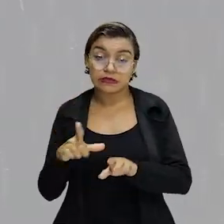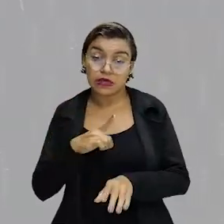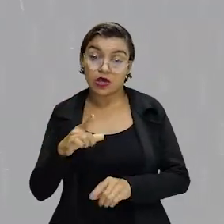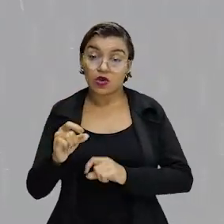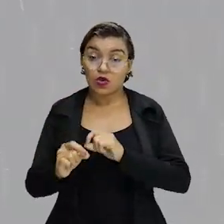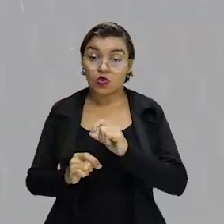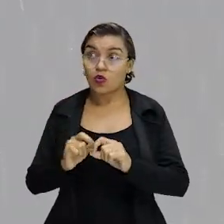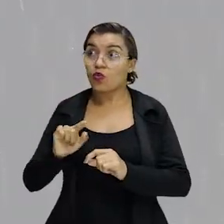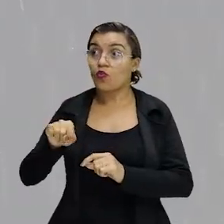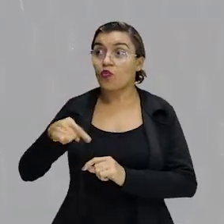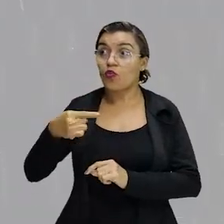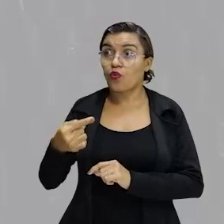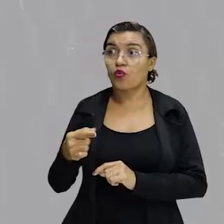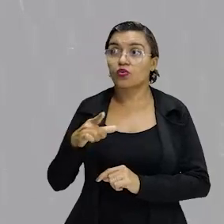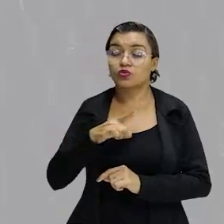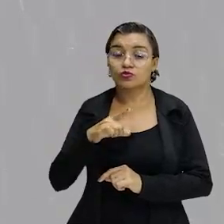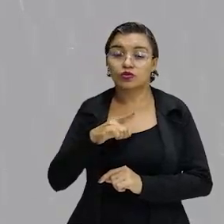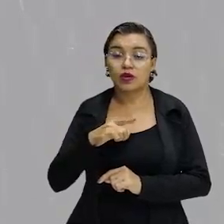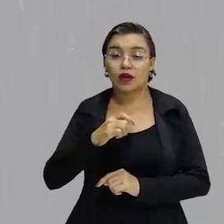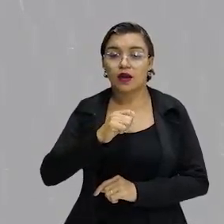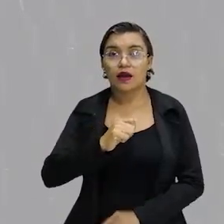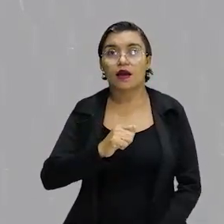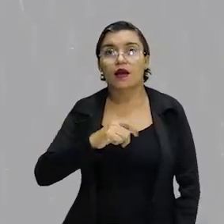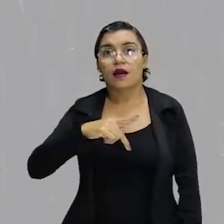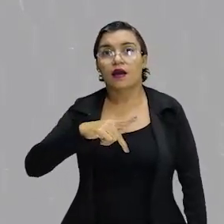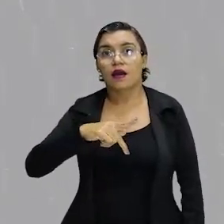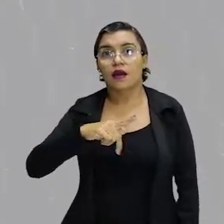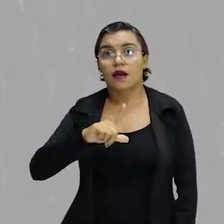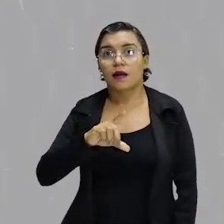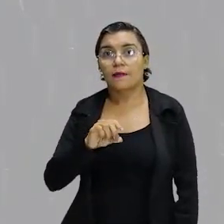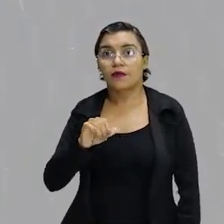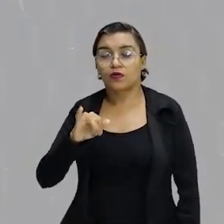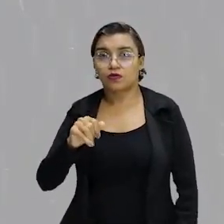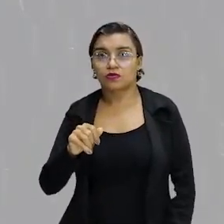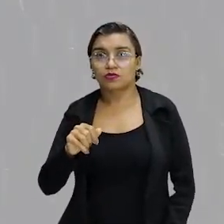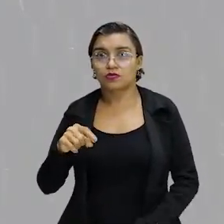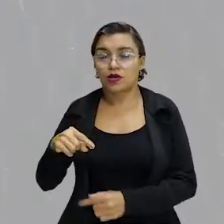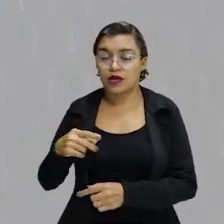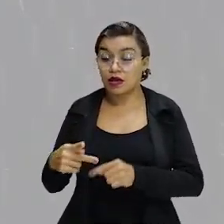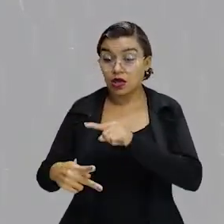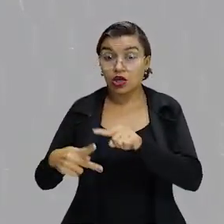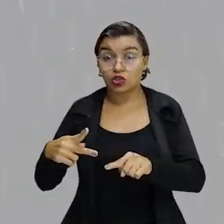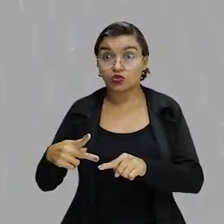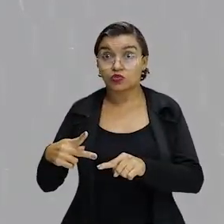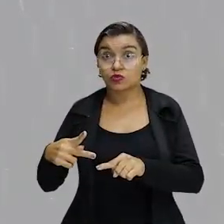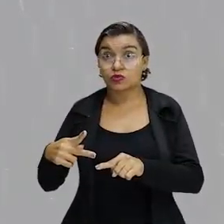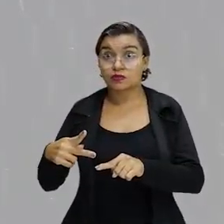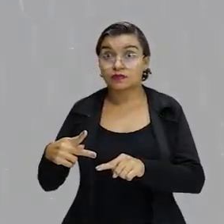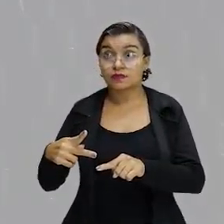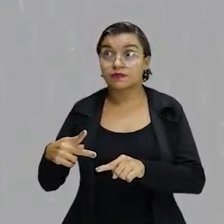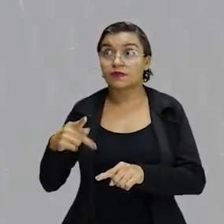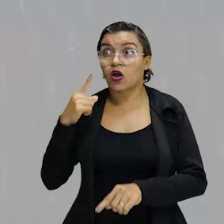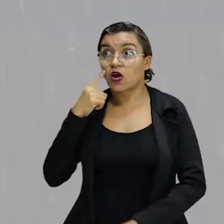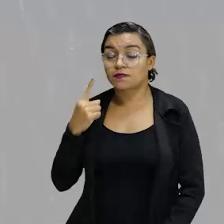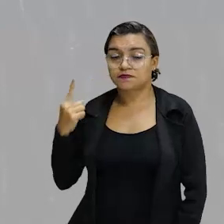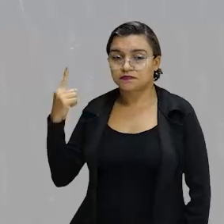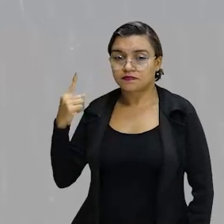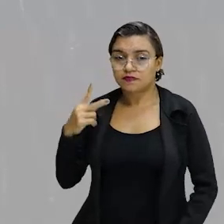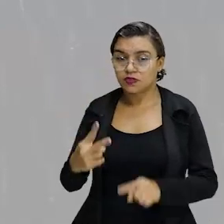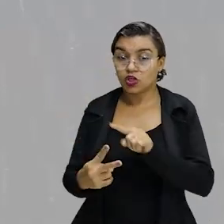ter esse outro indivíduo aqui, que é haploide. Olha só, duas gerações. Uma haploide, aliás, uma haploide e